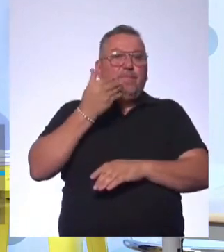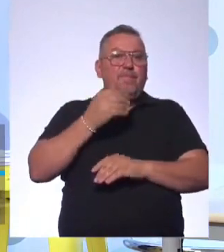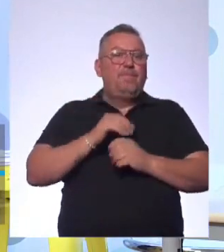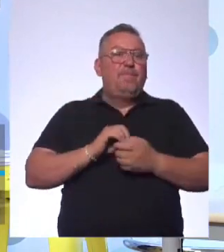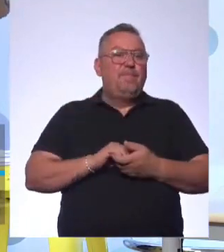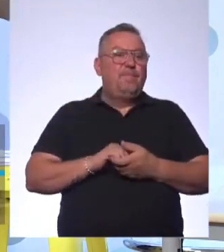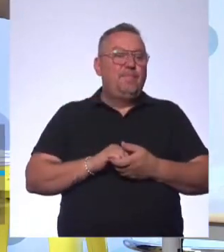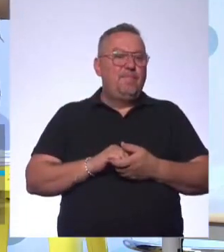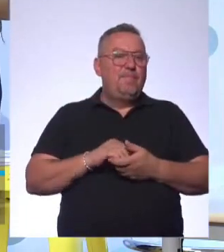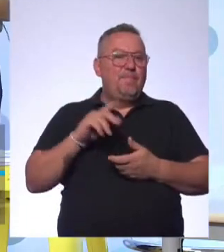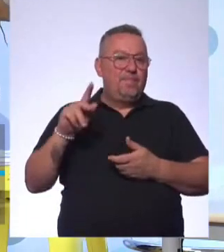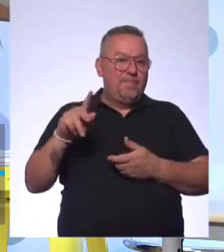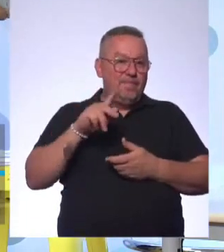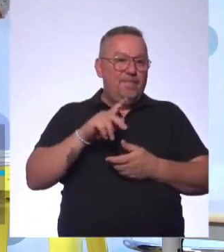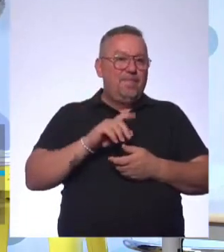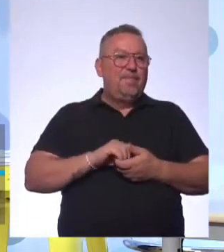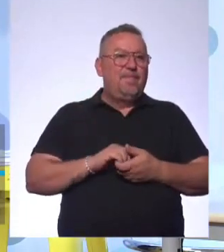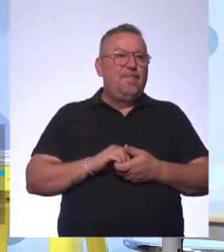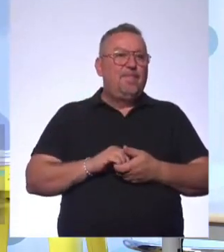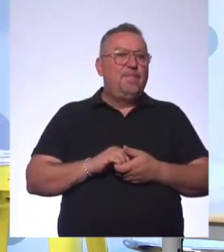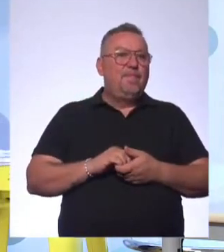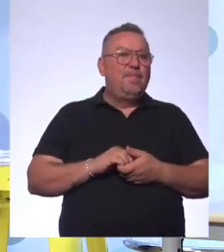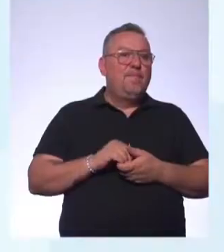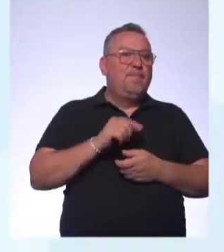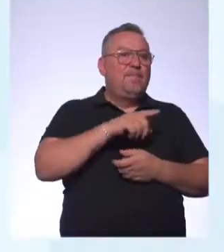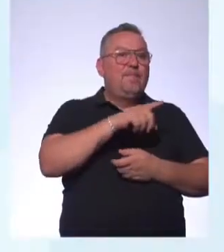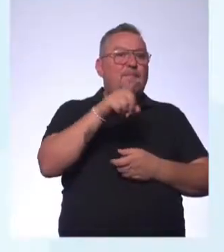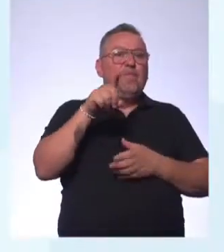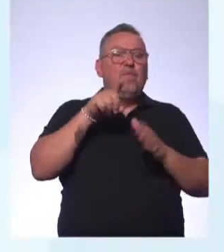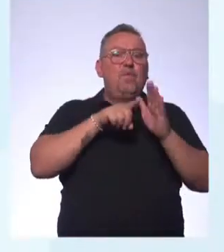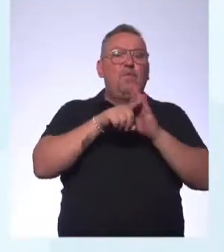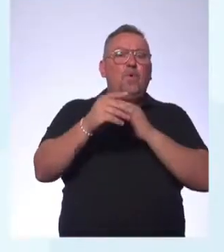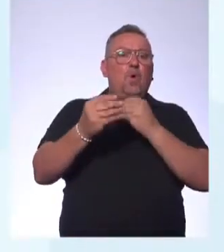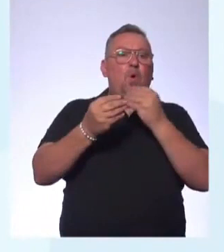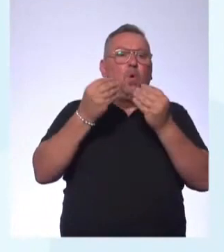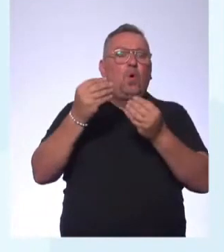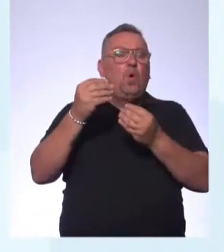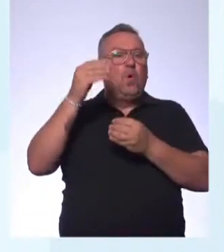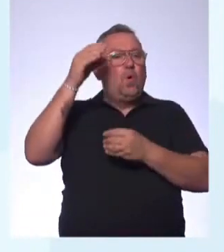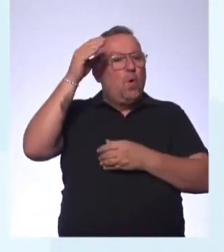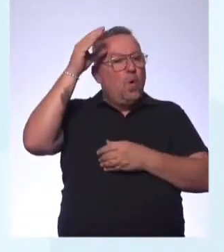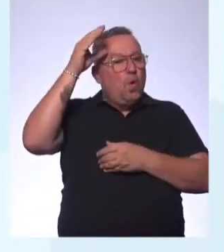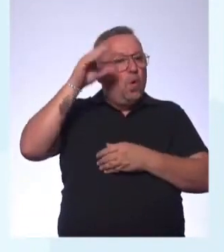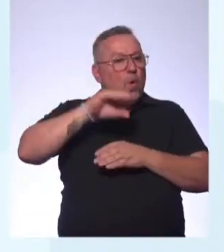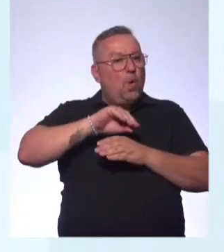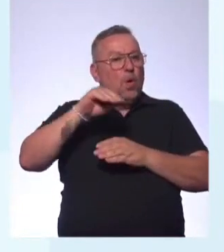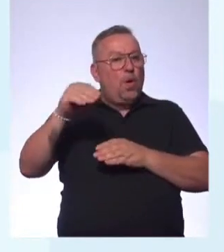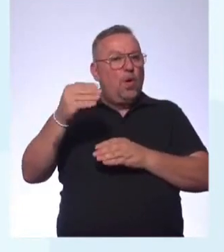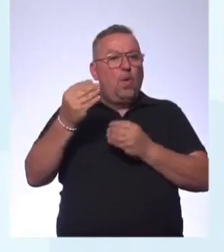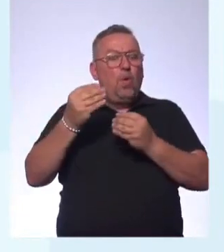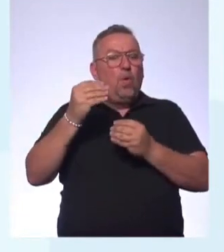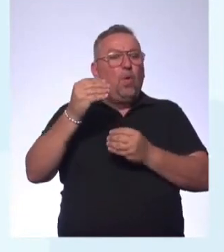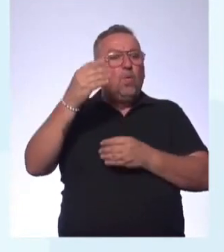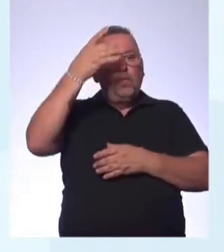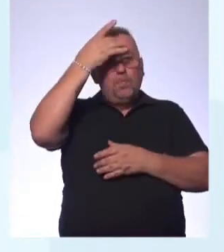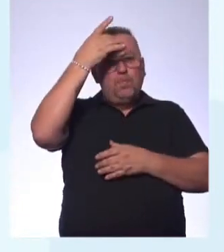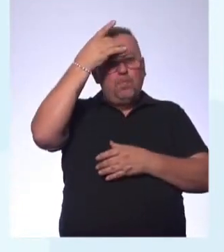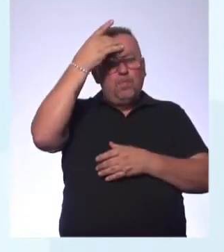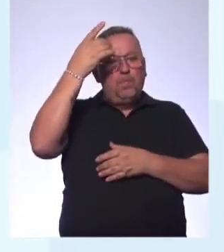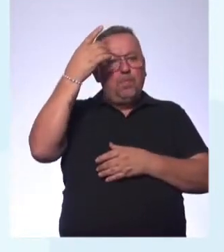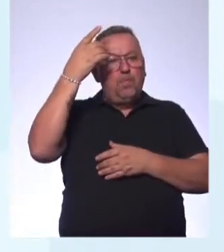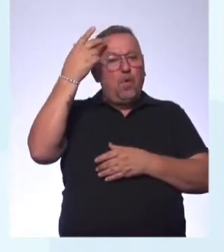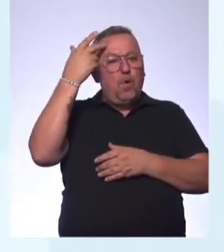né, dos professores. Você já se perguntou como o conhecimento é transmitido? Como o senso comum e o